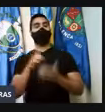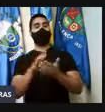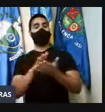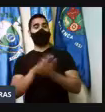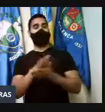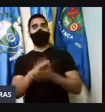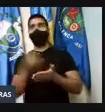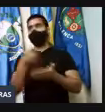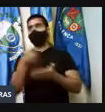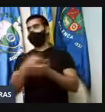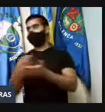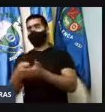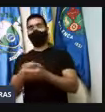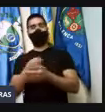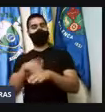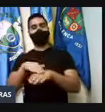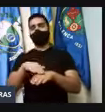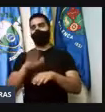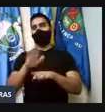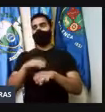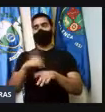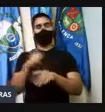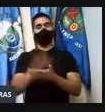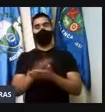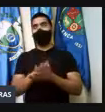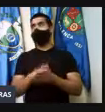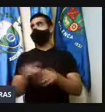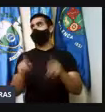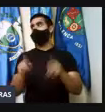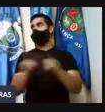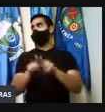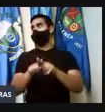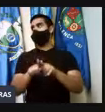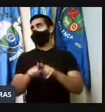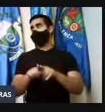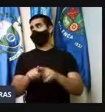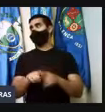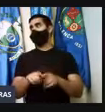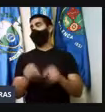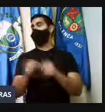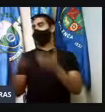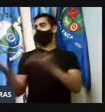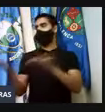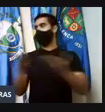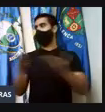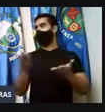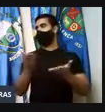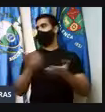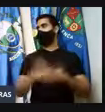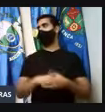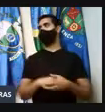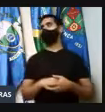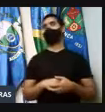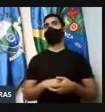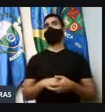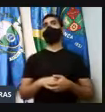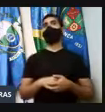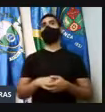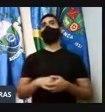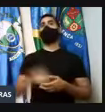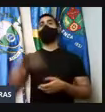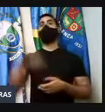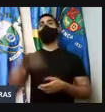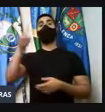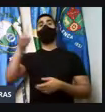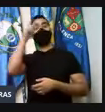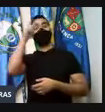como já é de costume na casa, e que se faça o convite ao diretor do hospital,